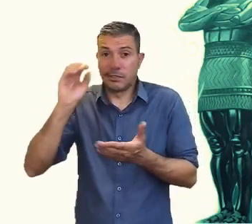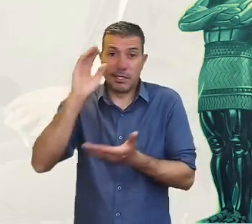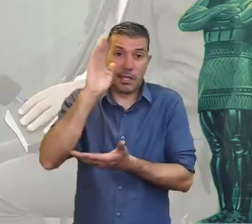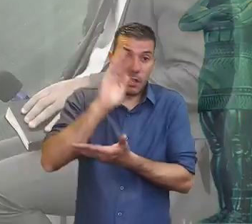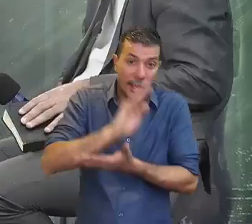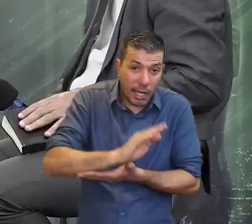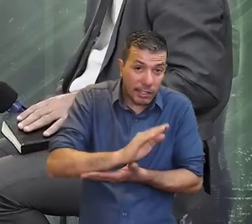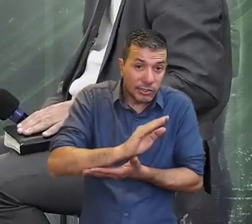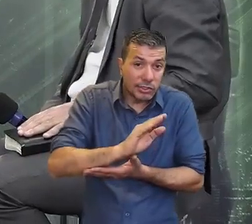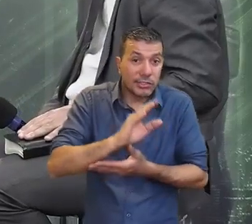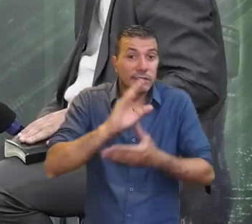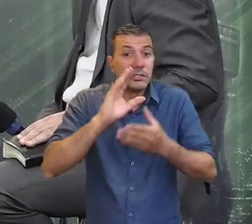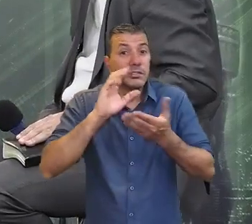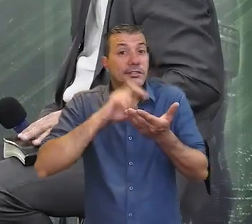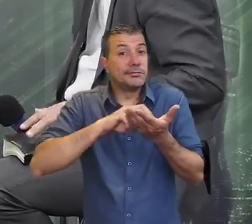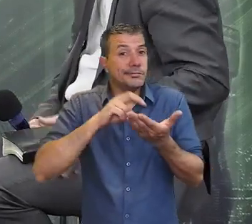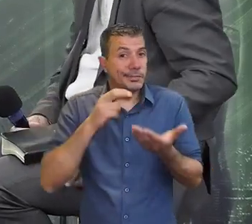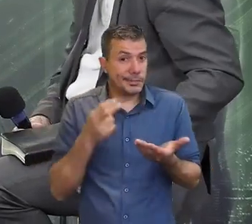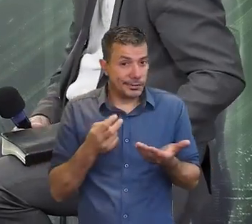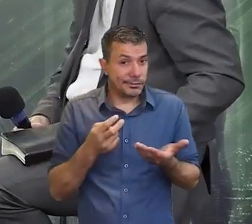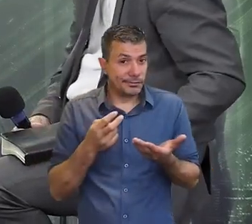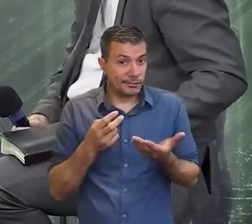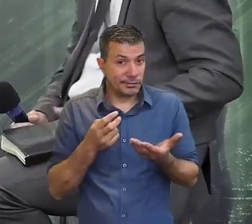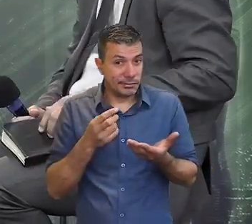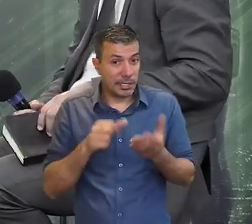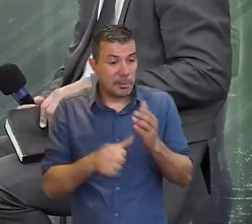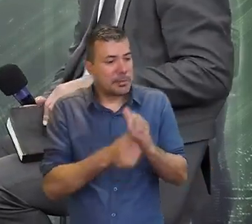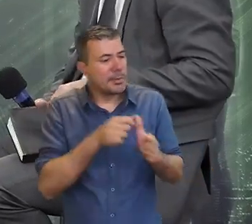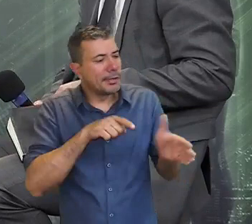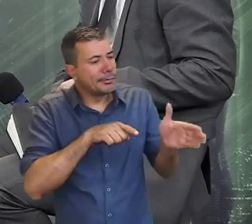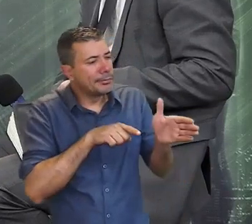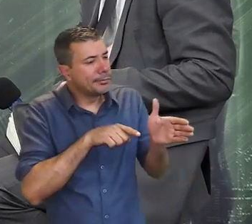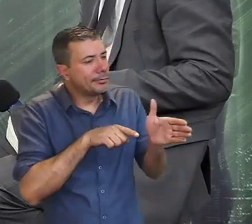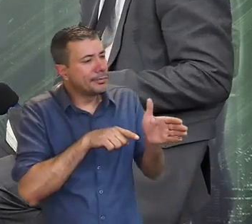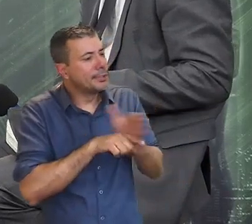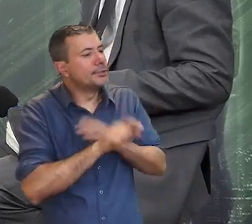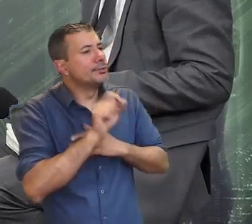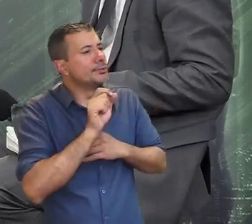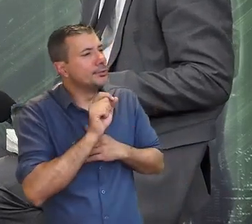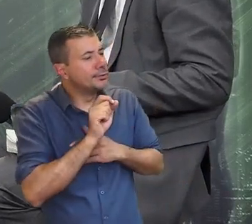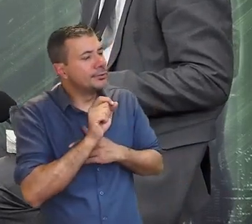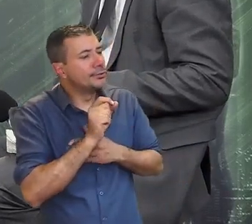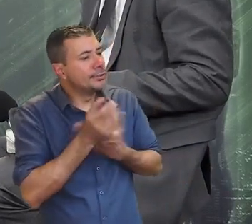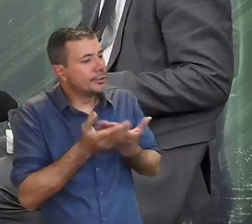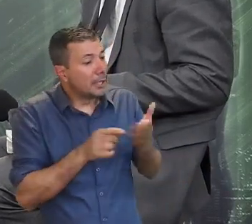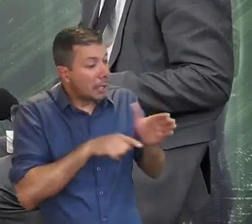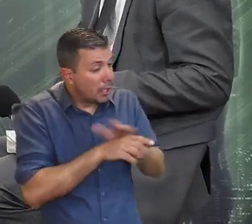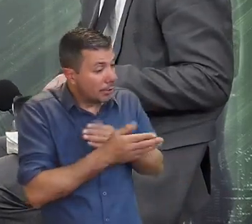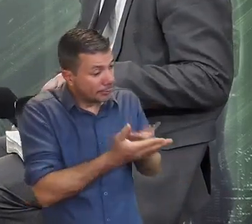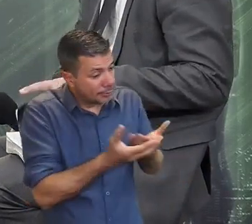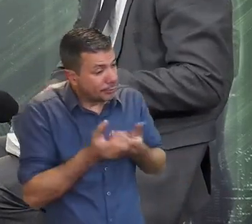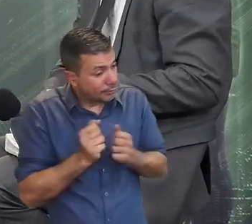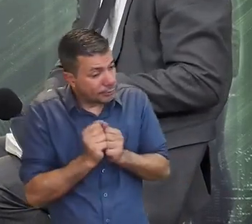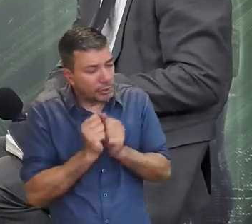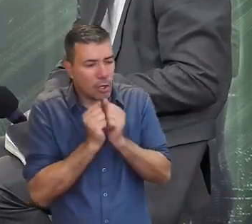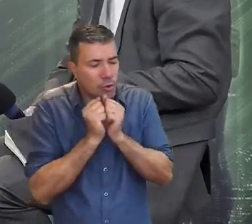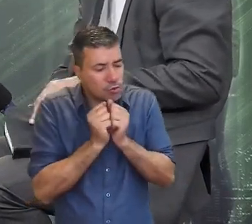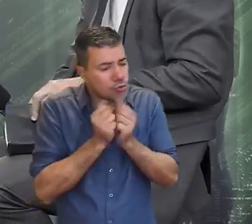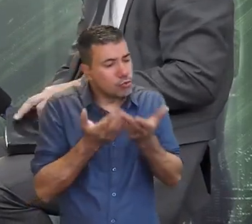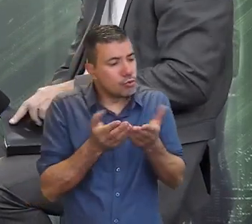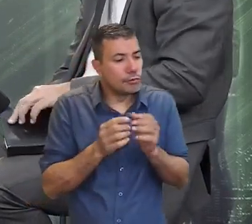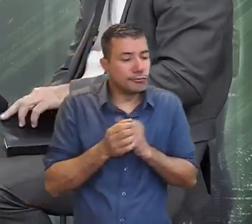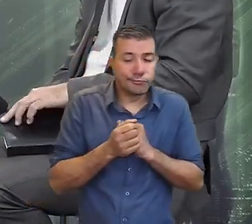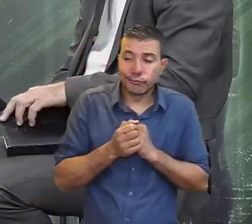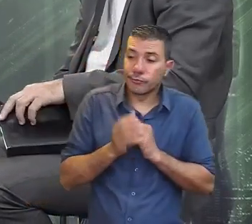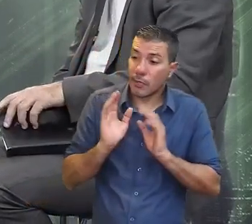temos os nossos amigos aqui. Eu já vou dirigir lá a primeira pergunta para o pastor Cláudio. Mais uma vez, pastor, seja bem-vindo. É bom tê-lo aqui